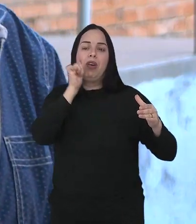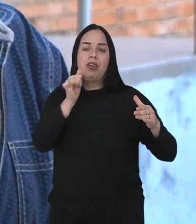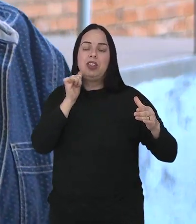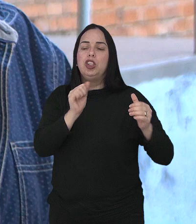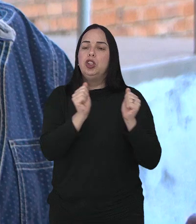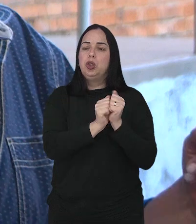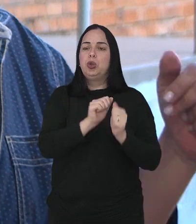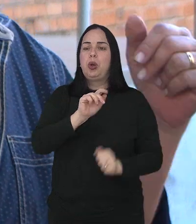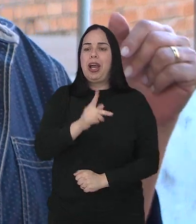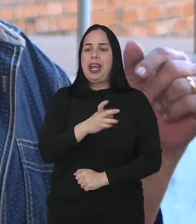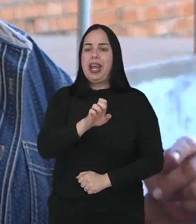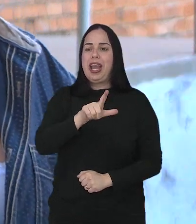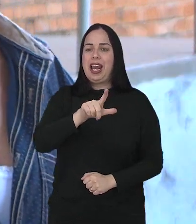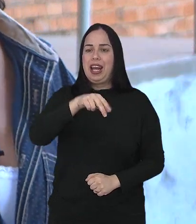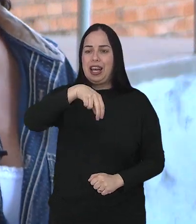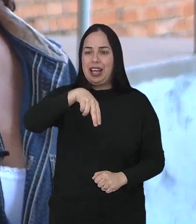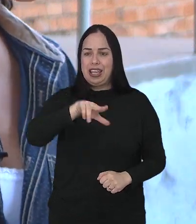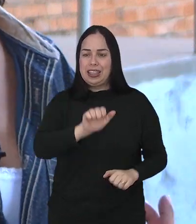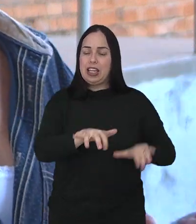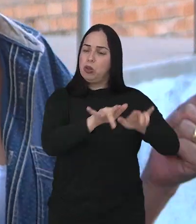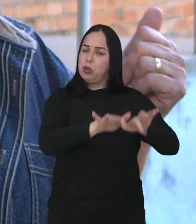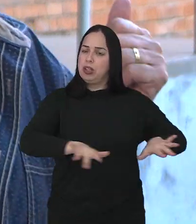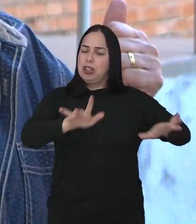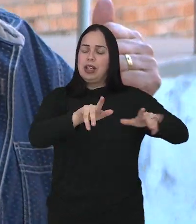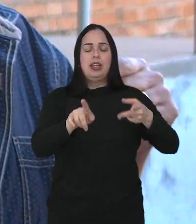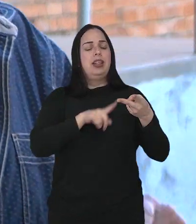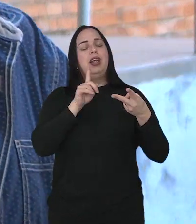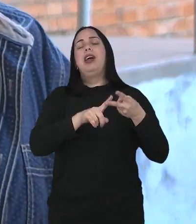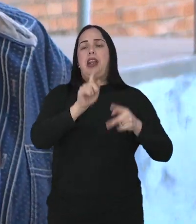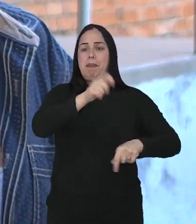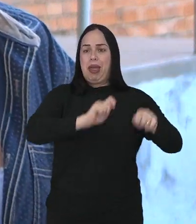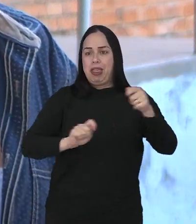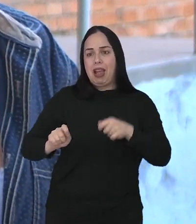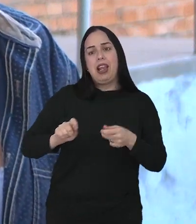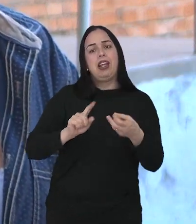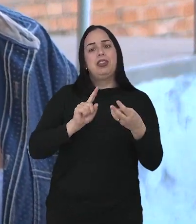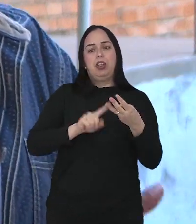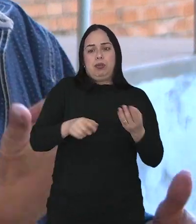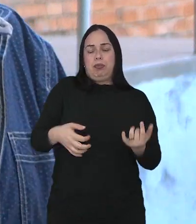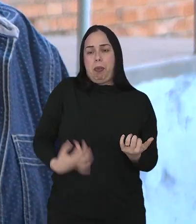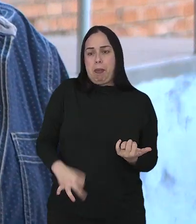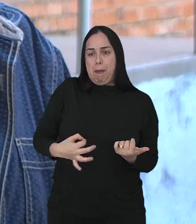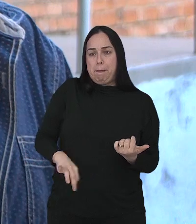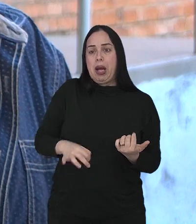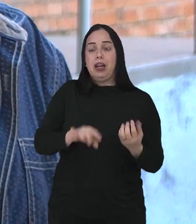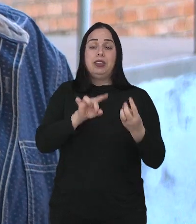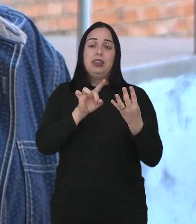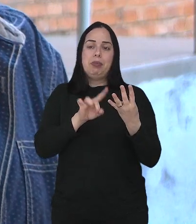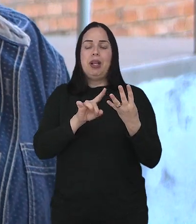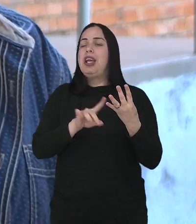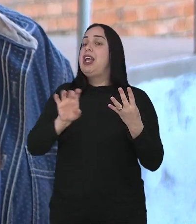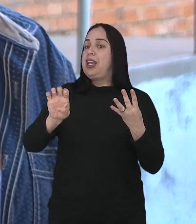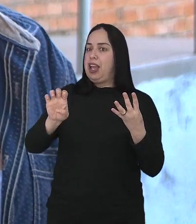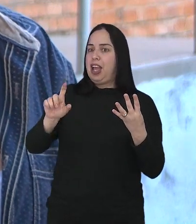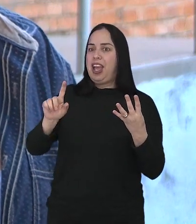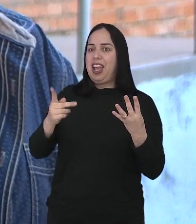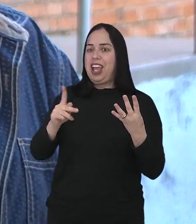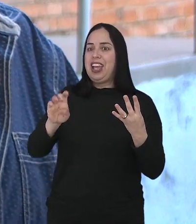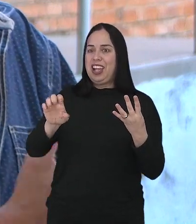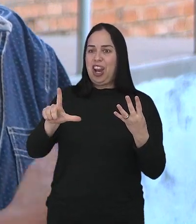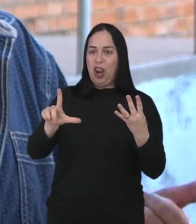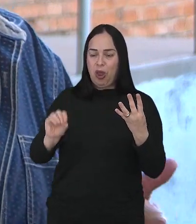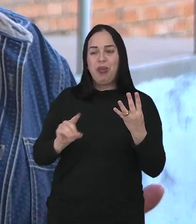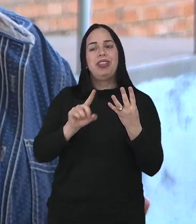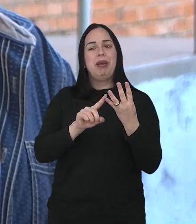Helena Xavier no teclado, com Ana Tereza Faria na bateria, Luiz Martins no contrabaixo e a Elô, né, continuava com a gente